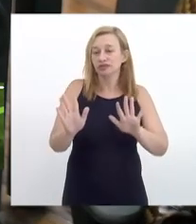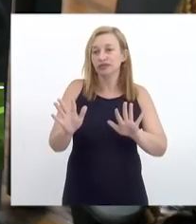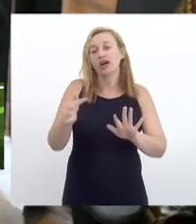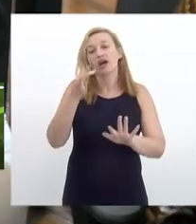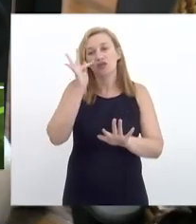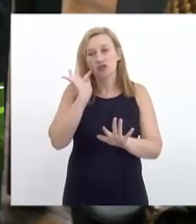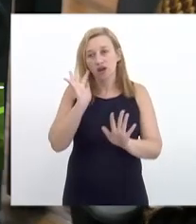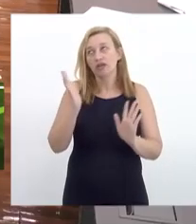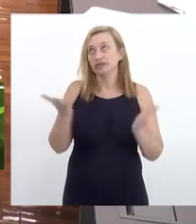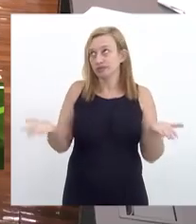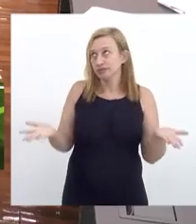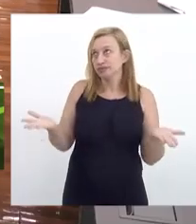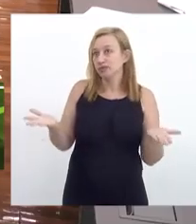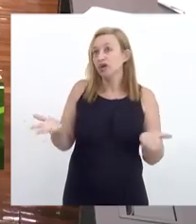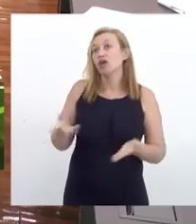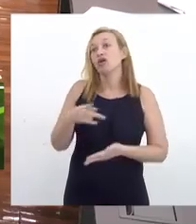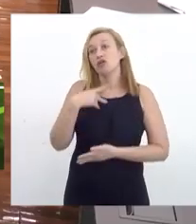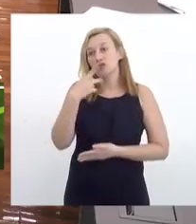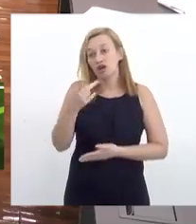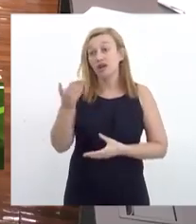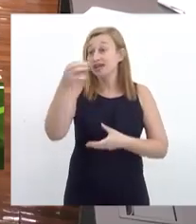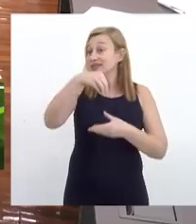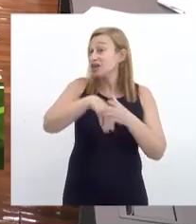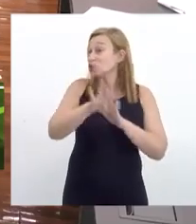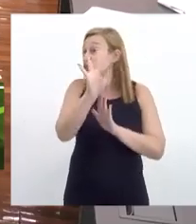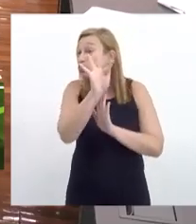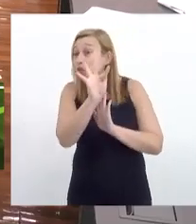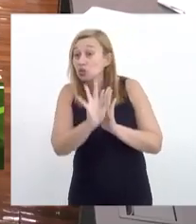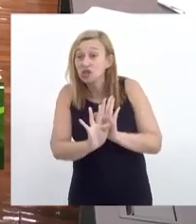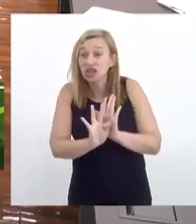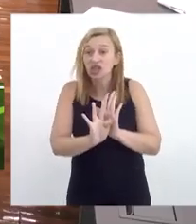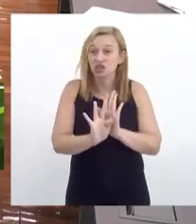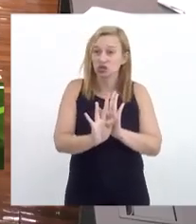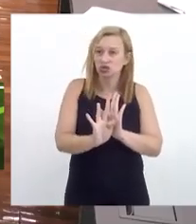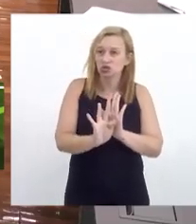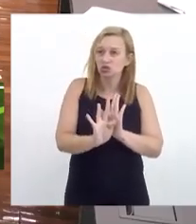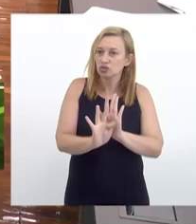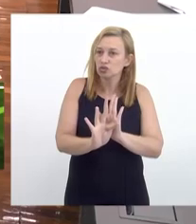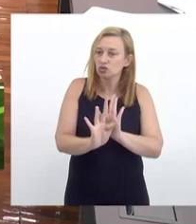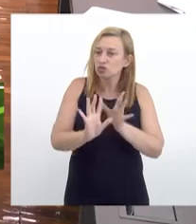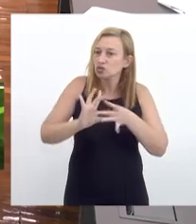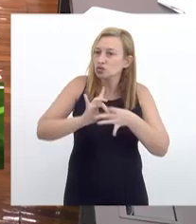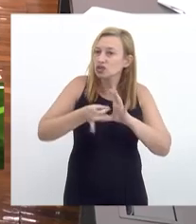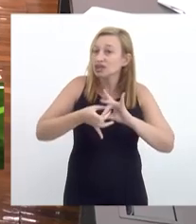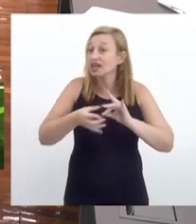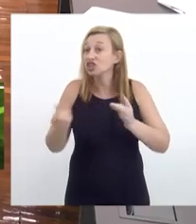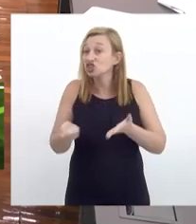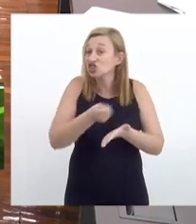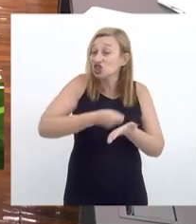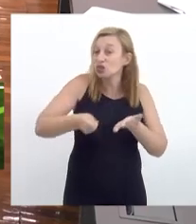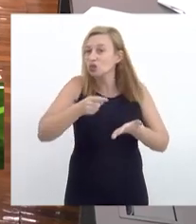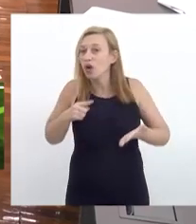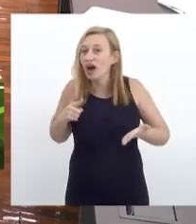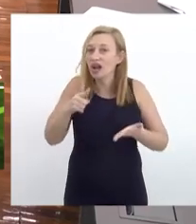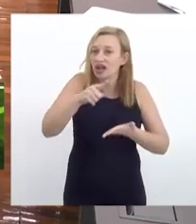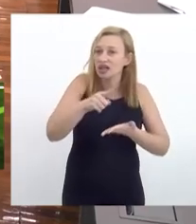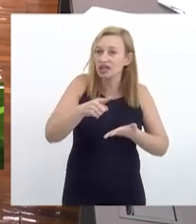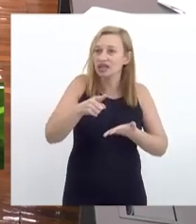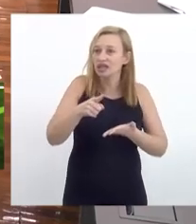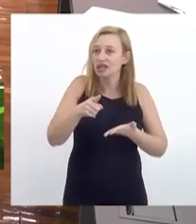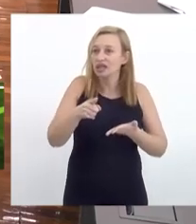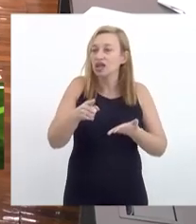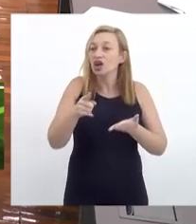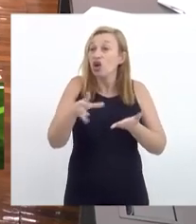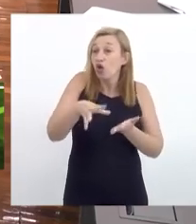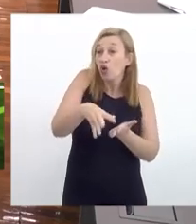Flávio Serafine Eu afirmei Dentro do contexto Do que está ali escrito Porque o que está escrito É cópia